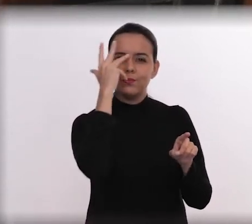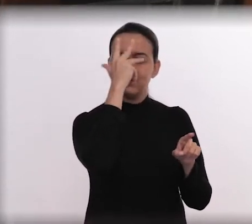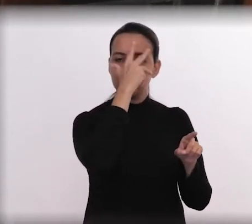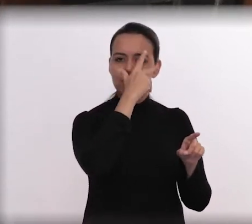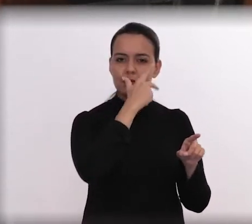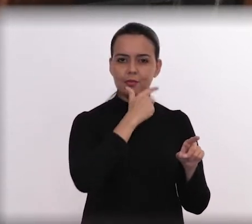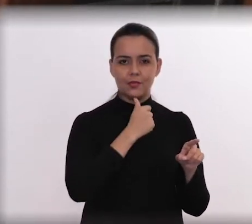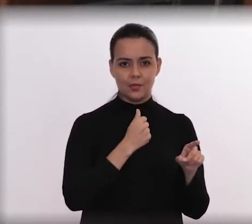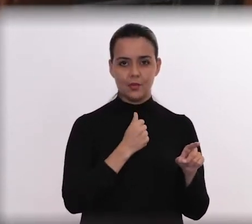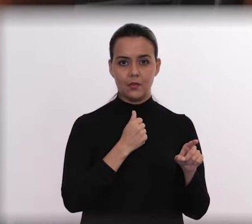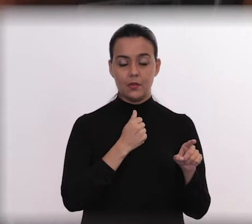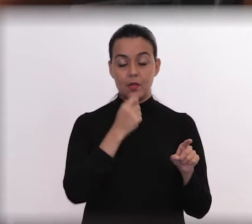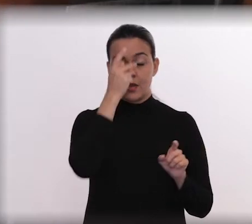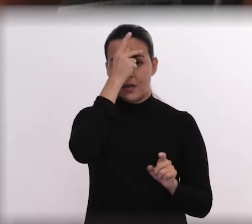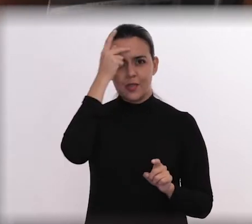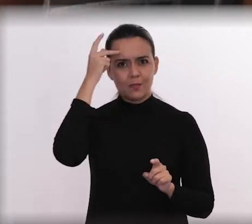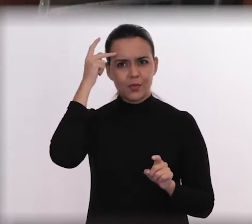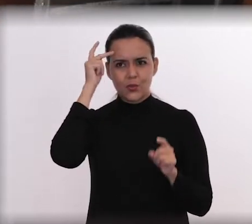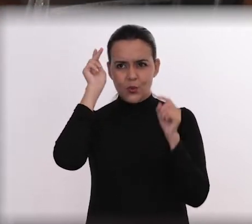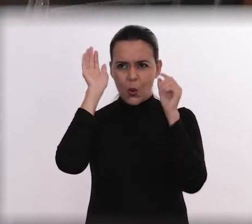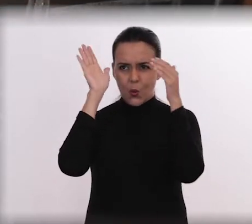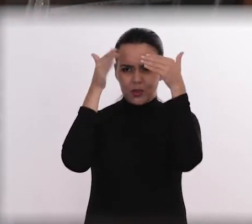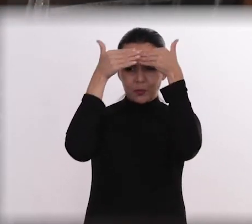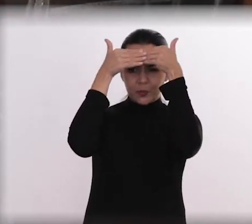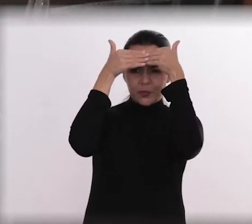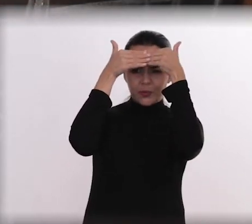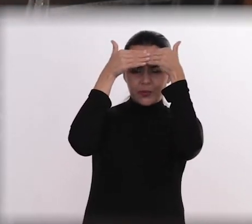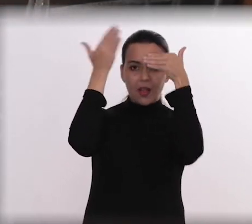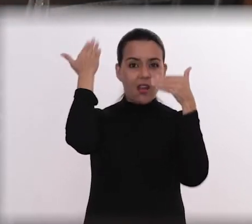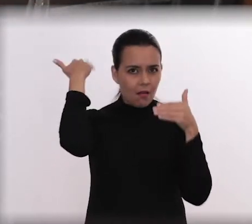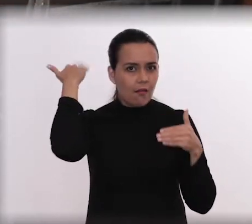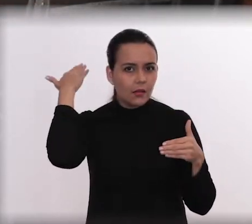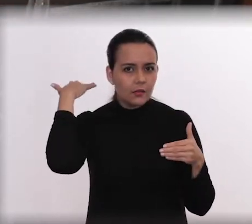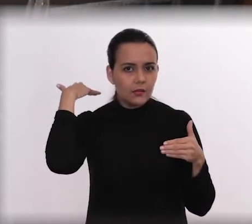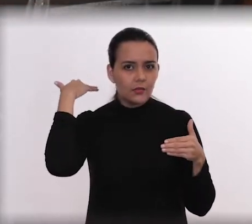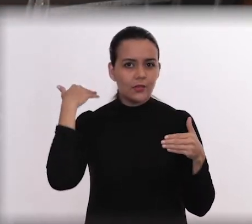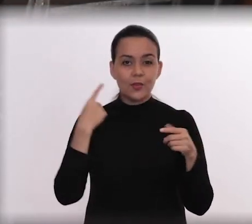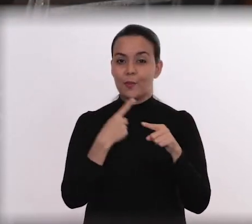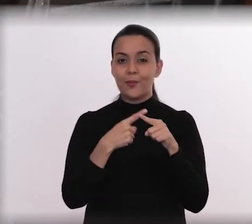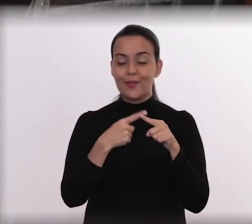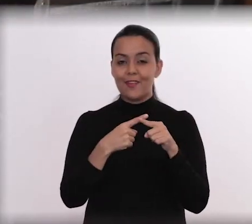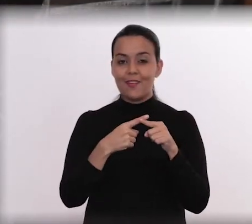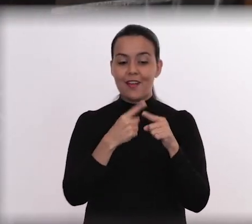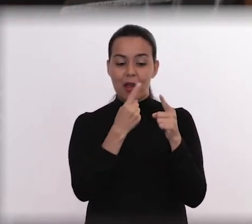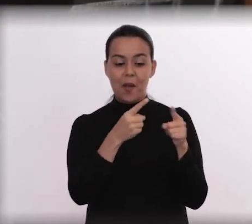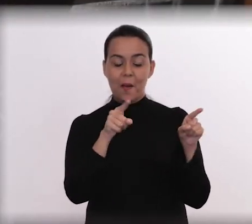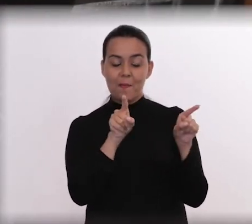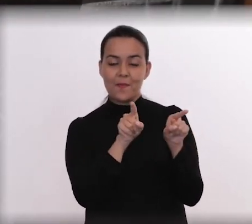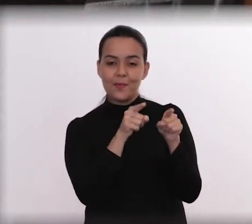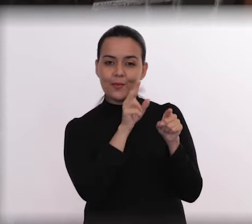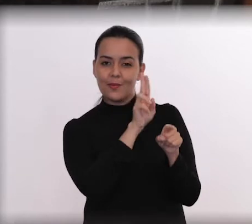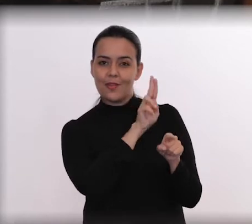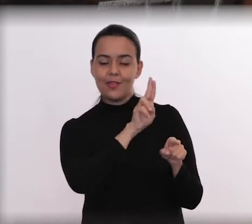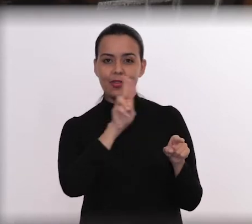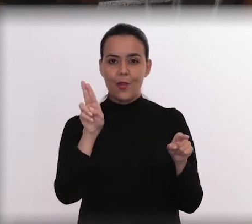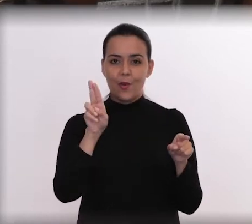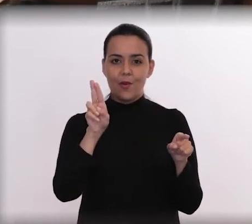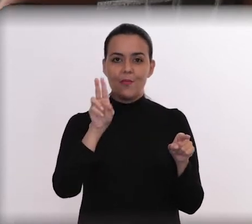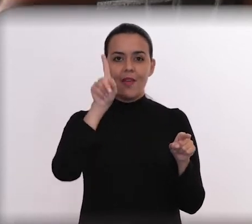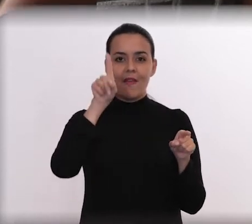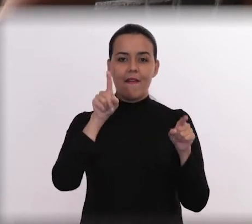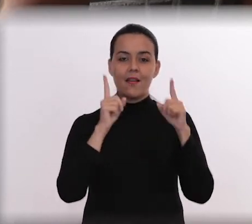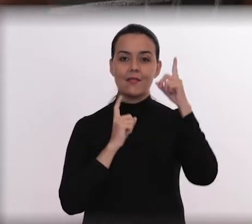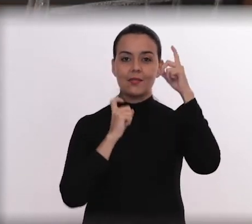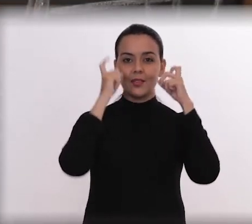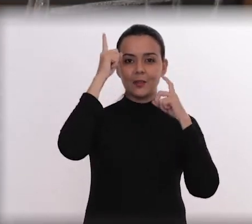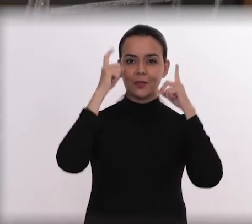que, para a mente conservadora das pessoas, deve ter sido assustadora, porque o subtítulo desse quarteto é Expressões